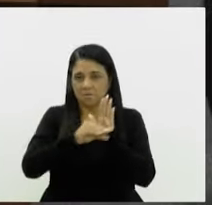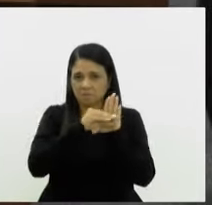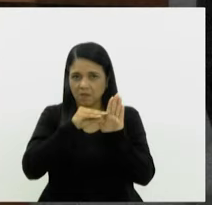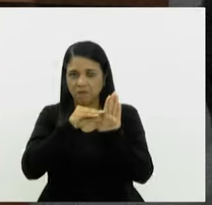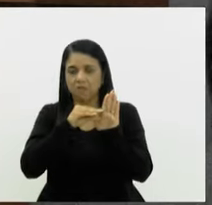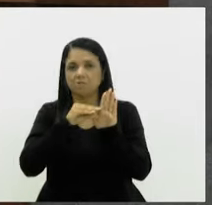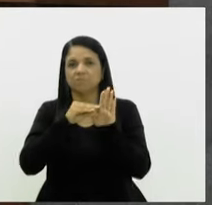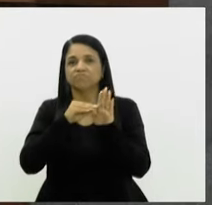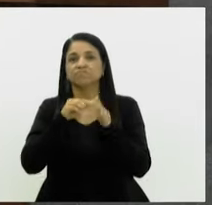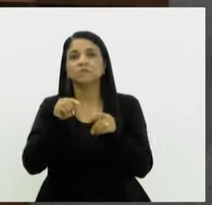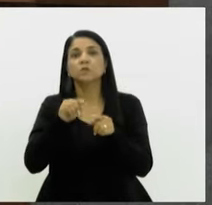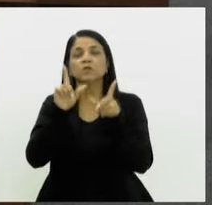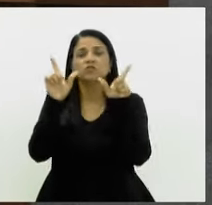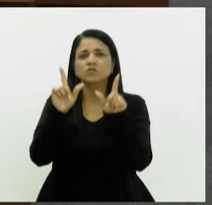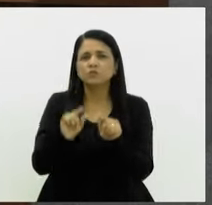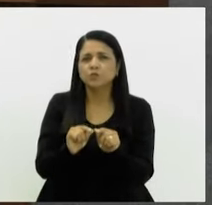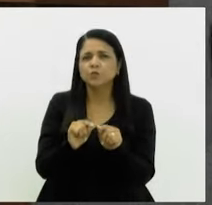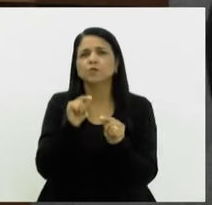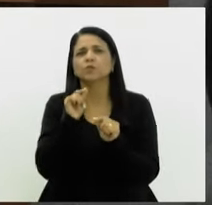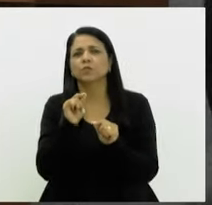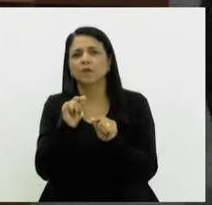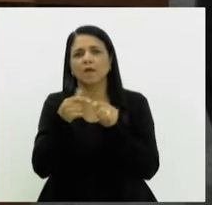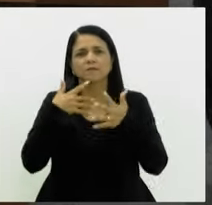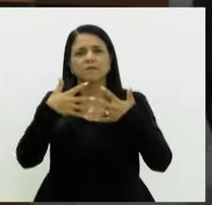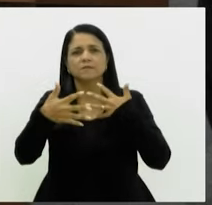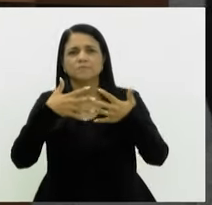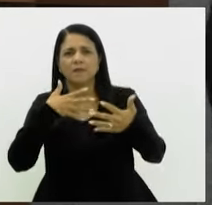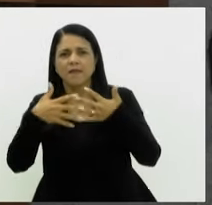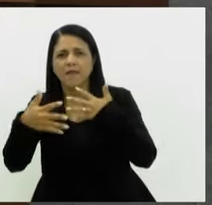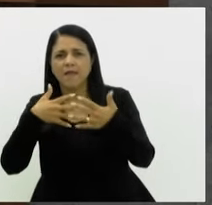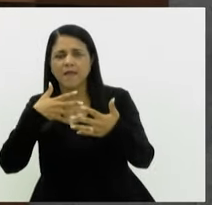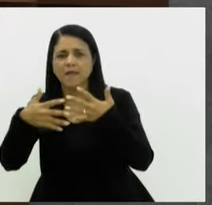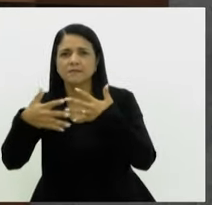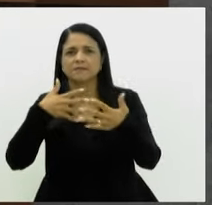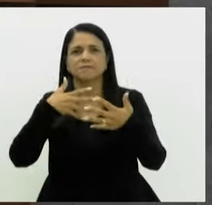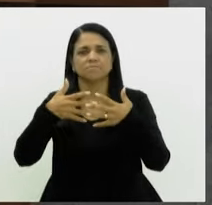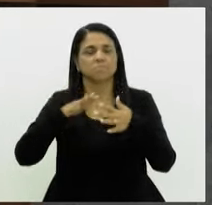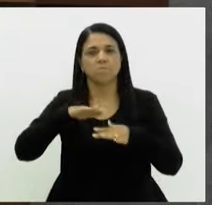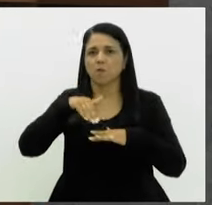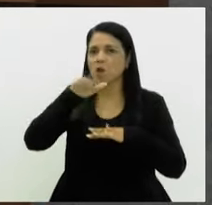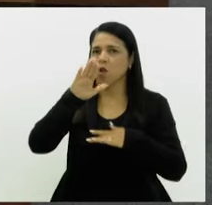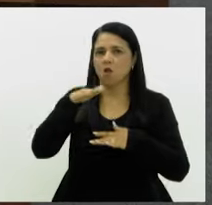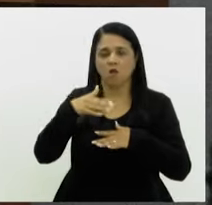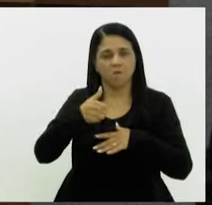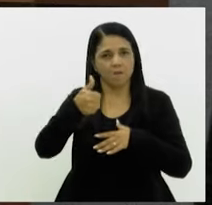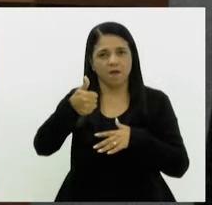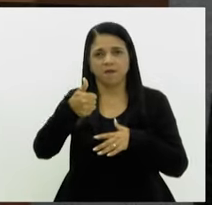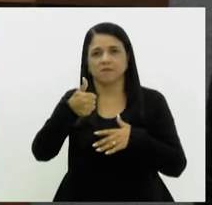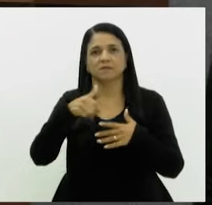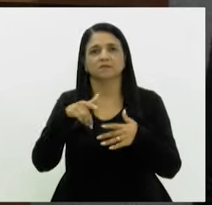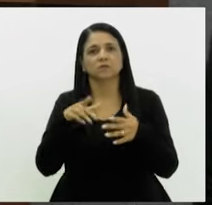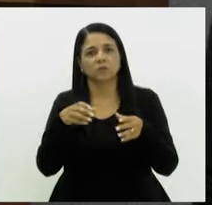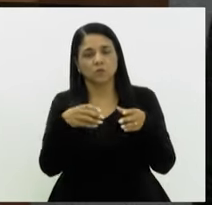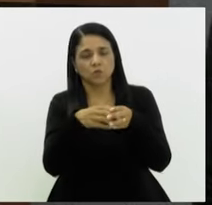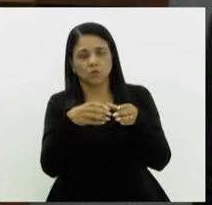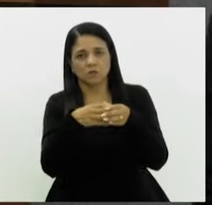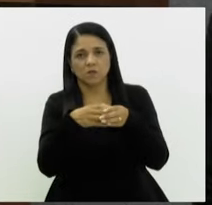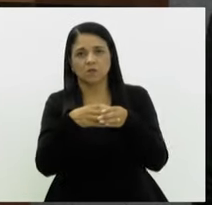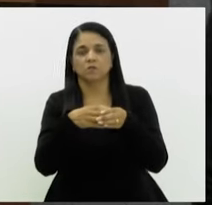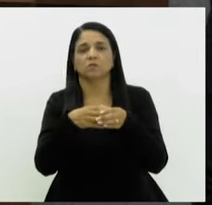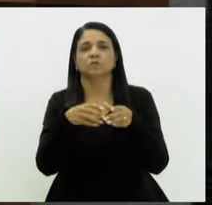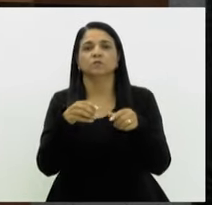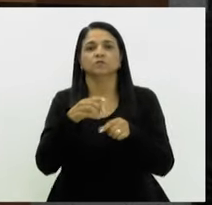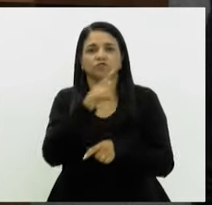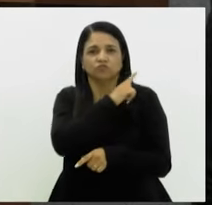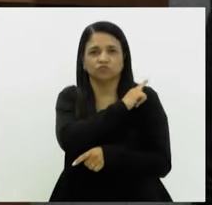vê sentido em reduzir a transparência, o controle social e a participação no Conselho Gestor